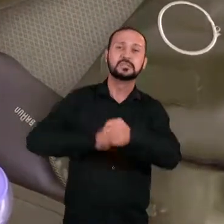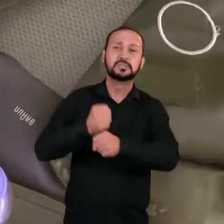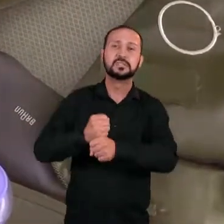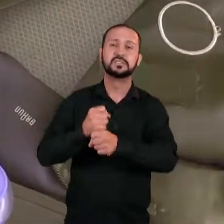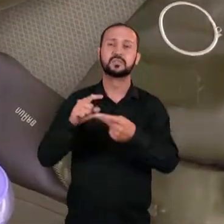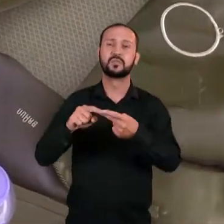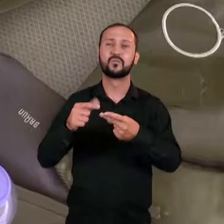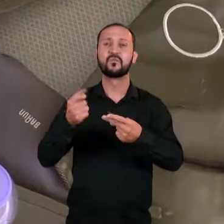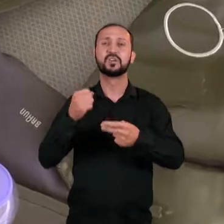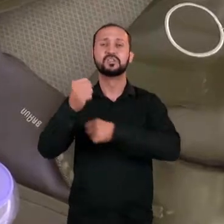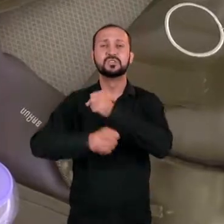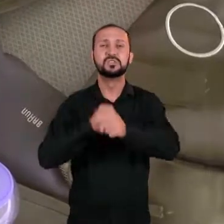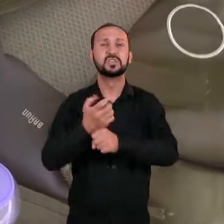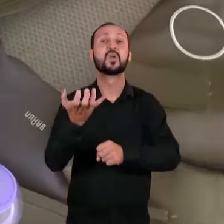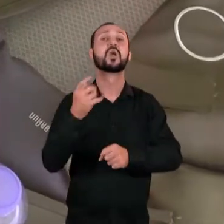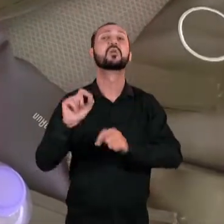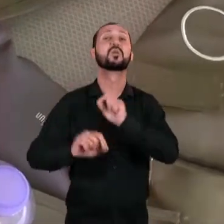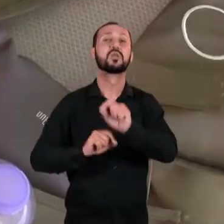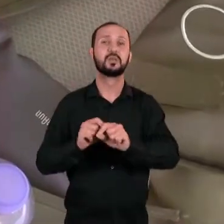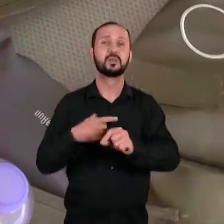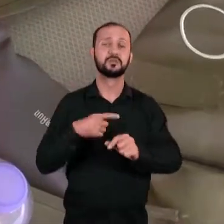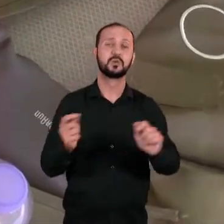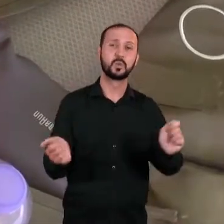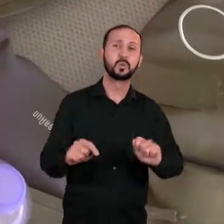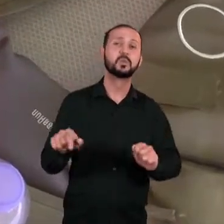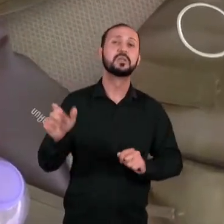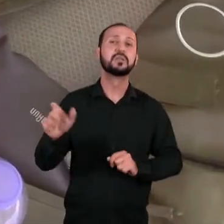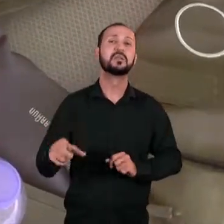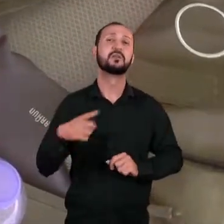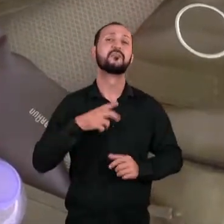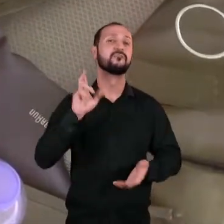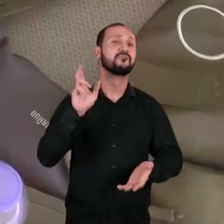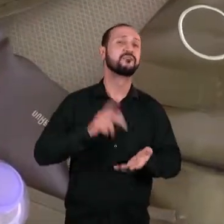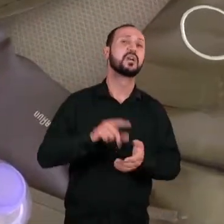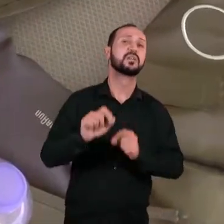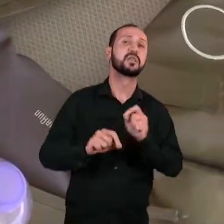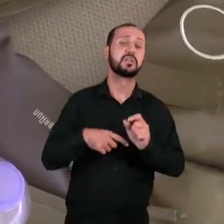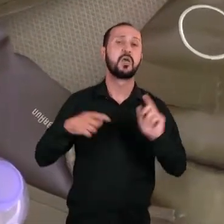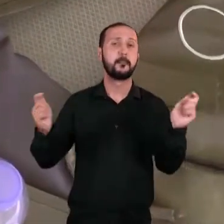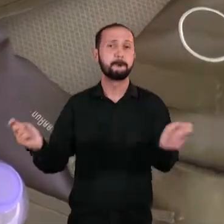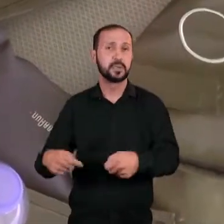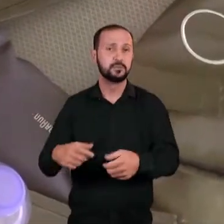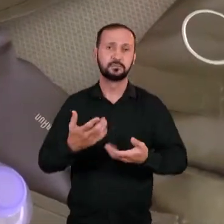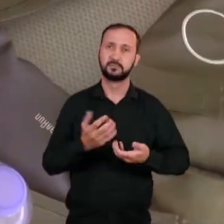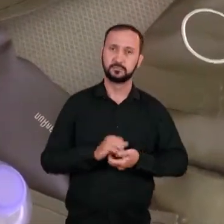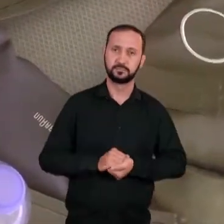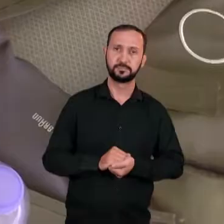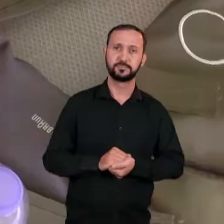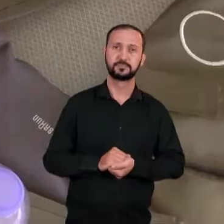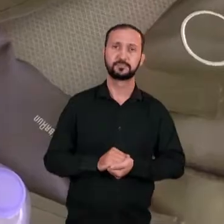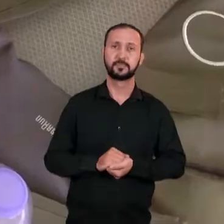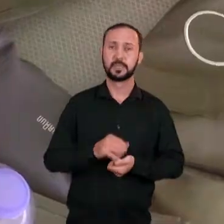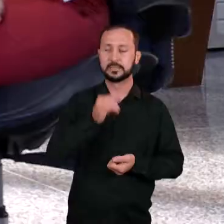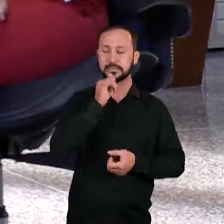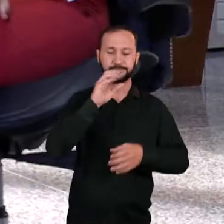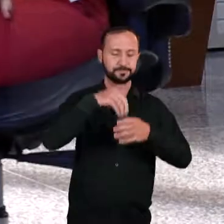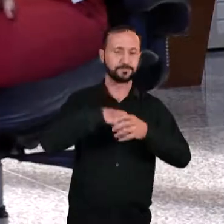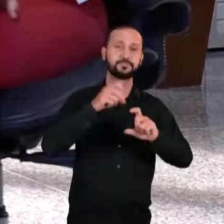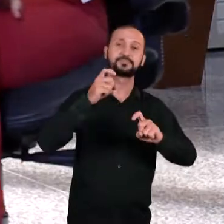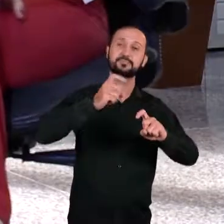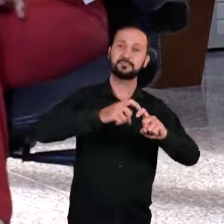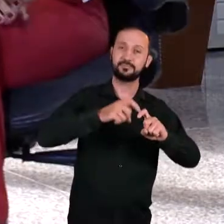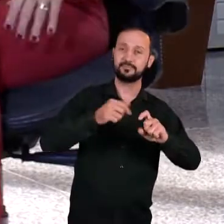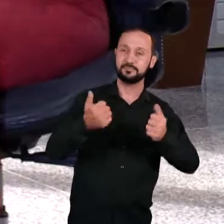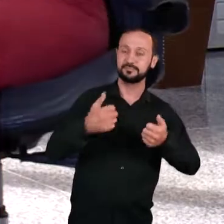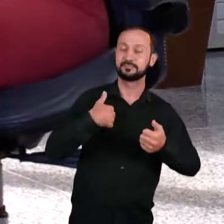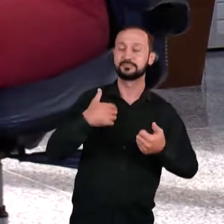quero, né? E dentro dessa possibilidade do que ele quer, o que realmente tem aptidão. Por exemplo, dentro da medicina, né? Que é a minha área, eu posso falar